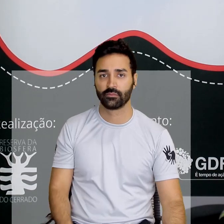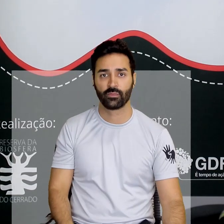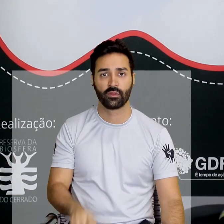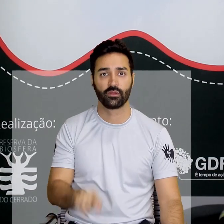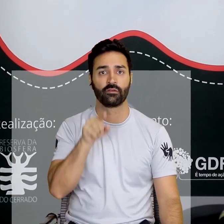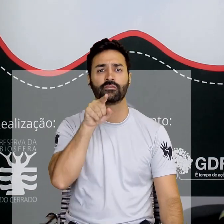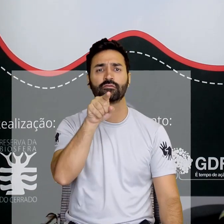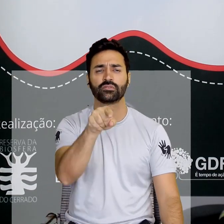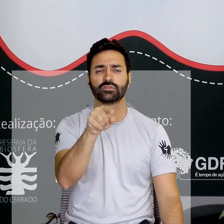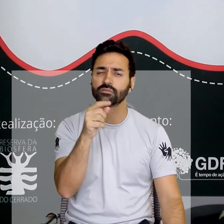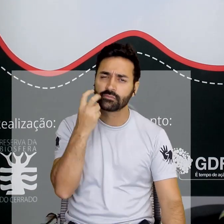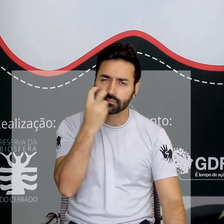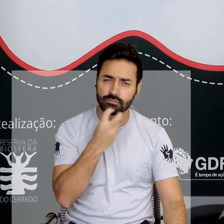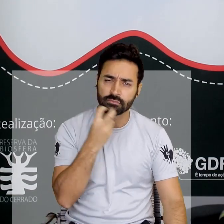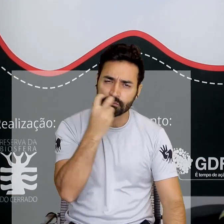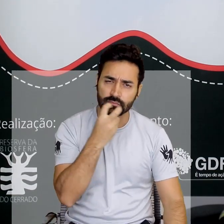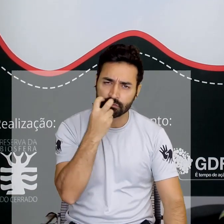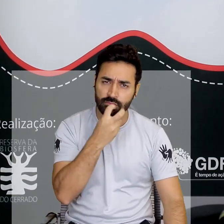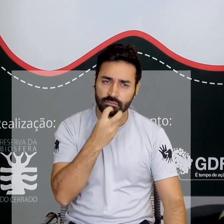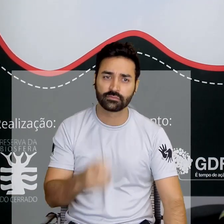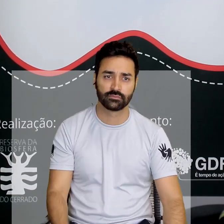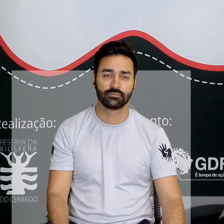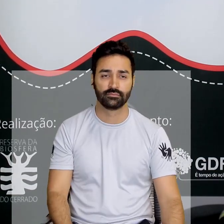Oralizada. Oralizada.